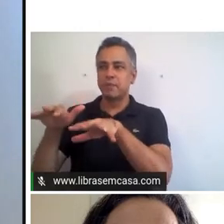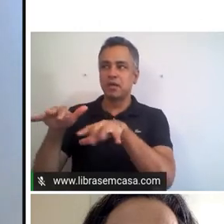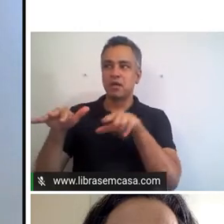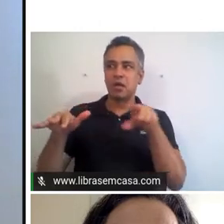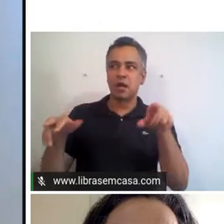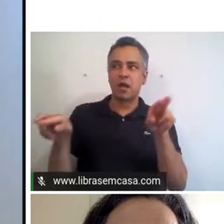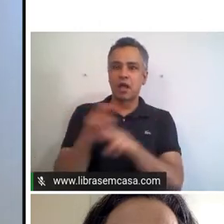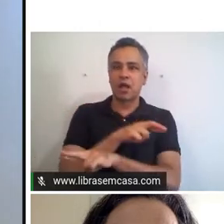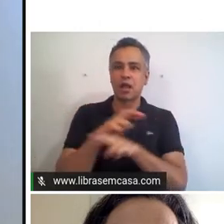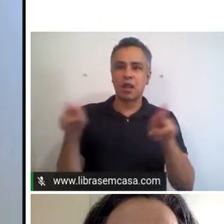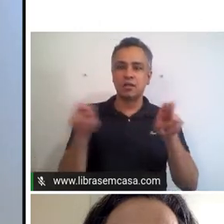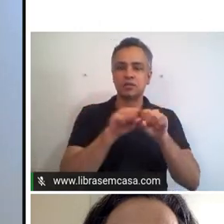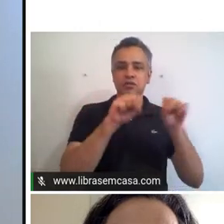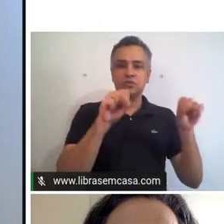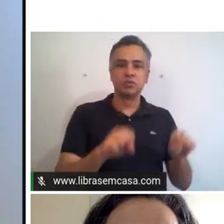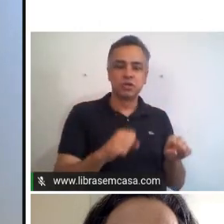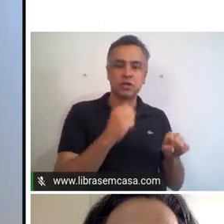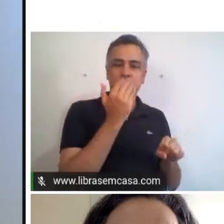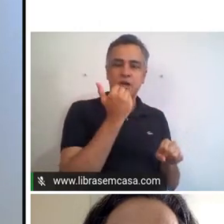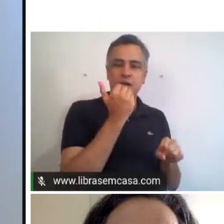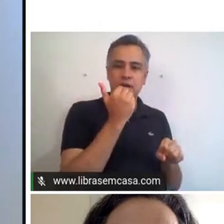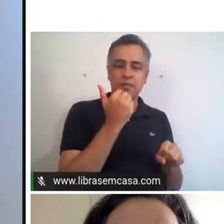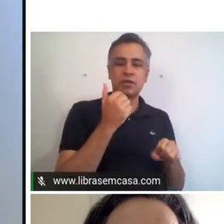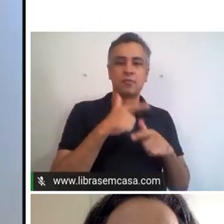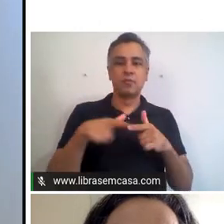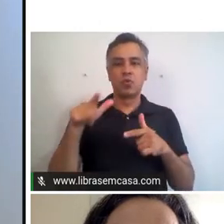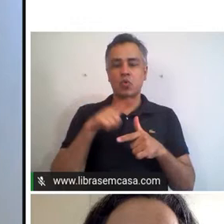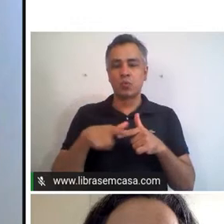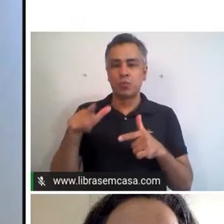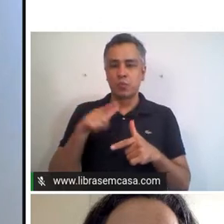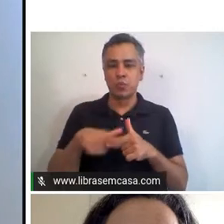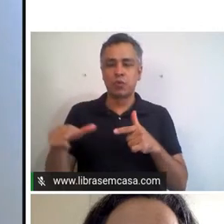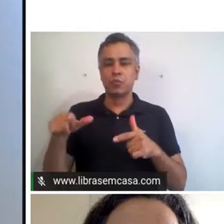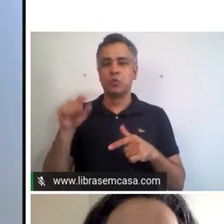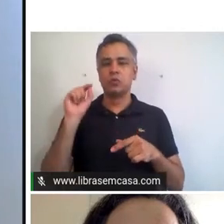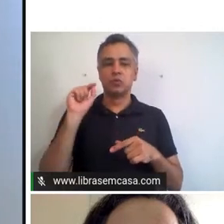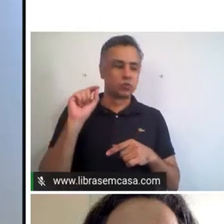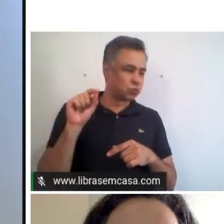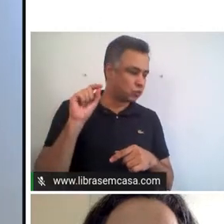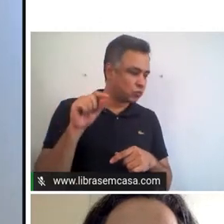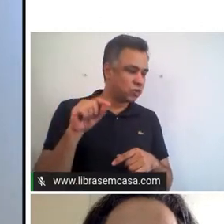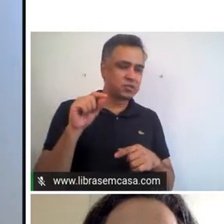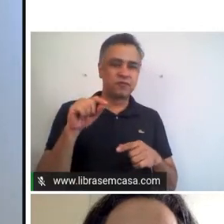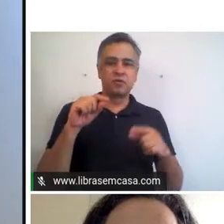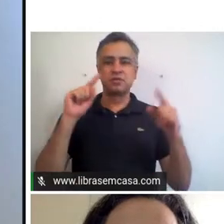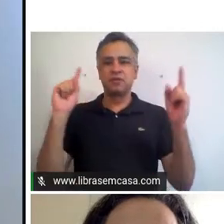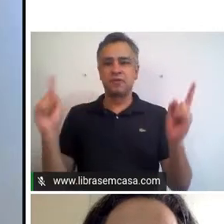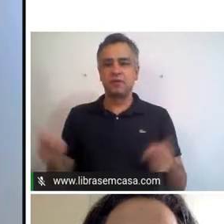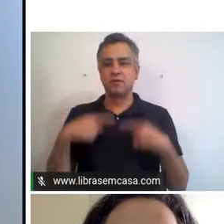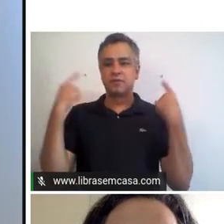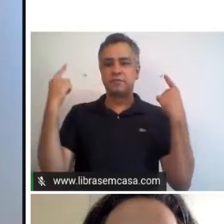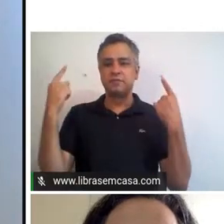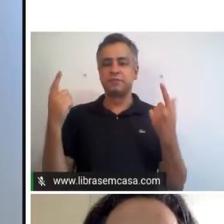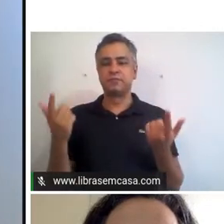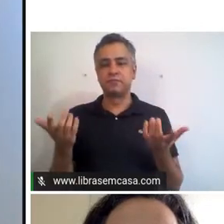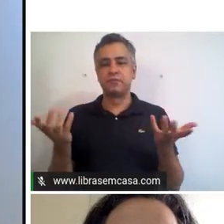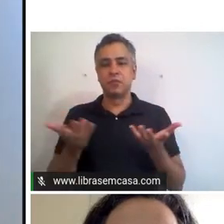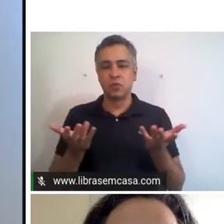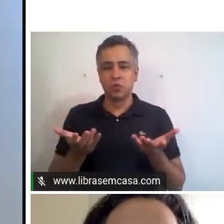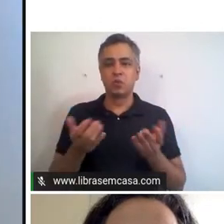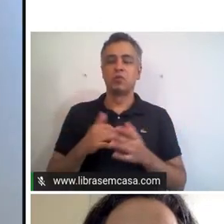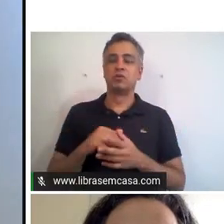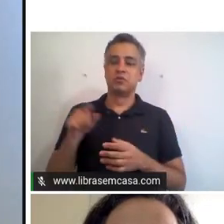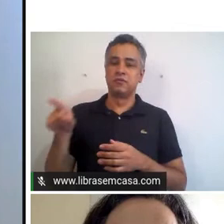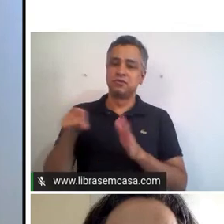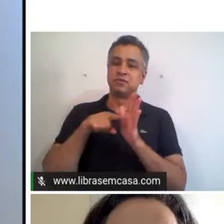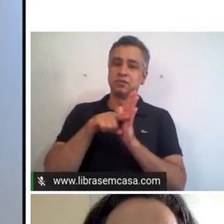assim, os problemas que estão na raiz dos desafios que a gente está enfrentando hoje. E a análise que você fez também é essencial